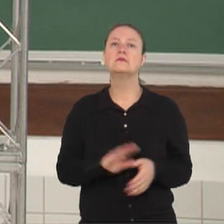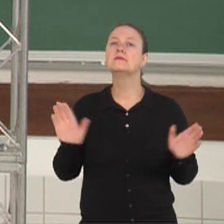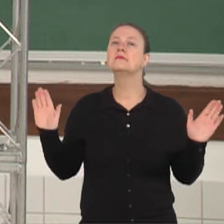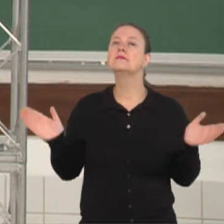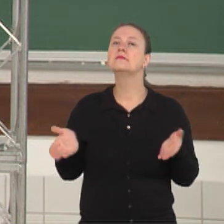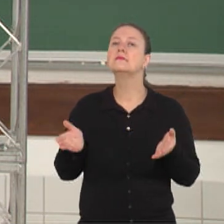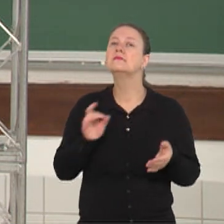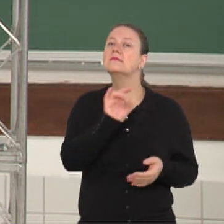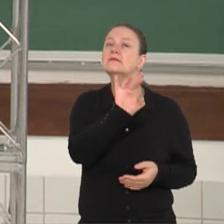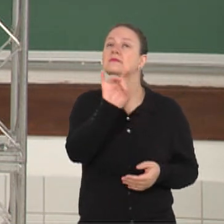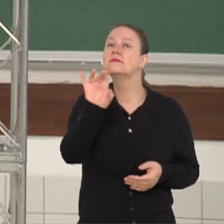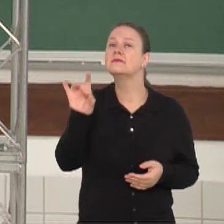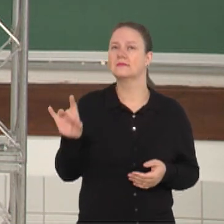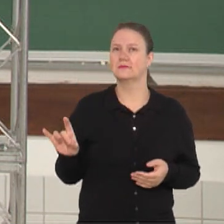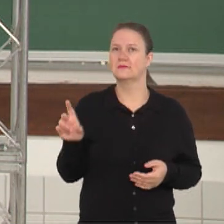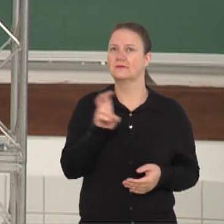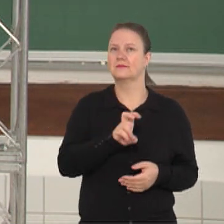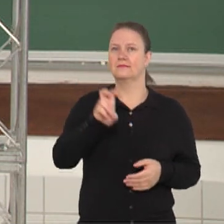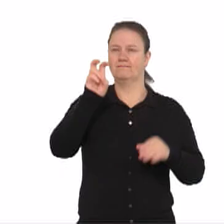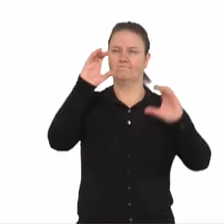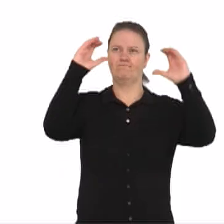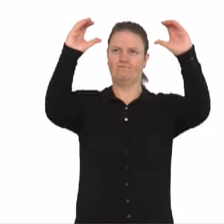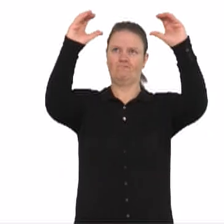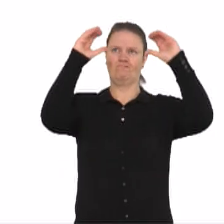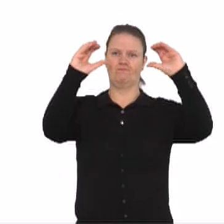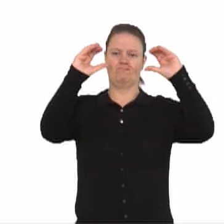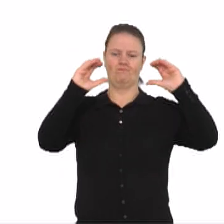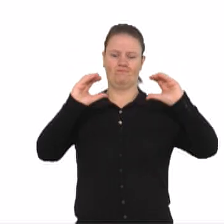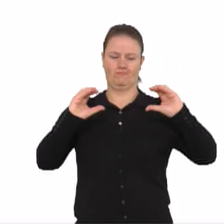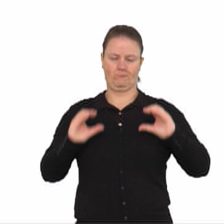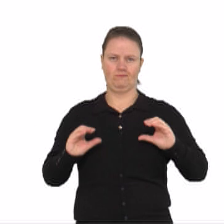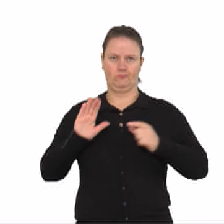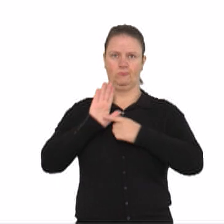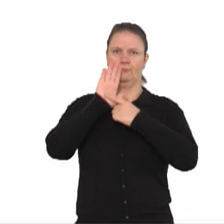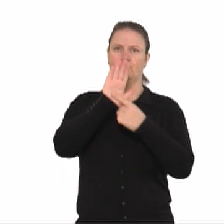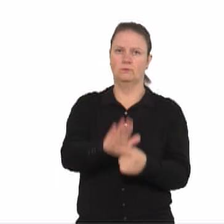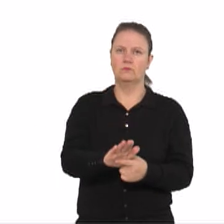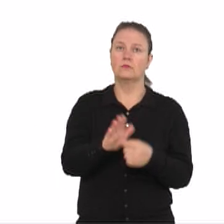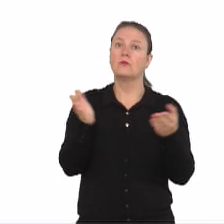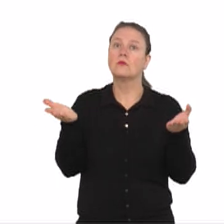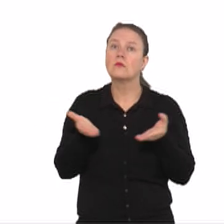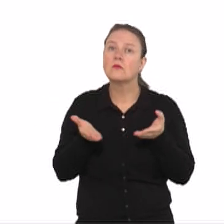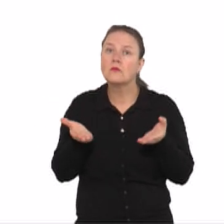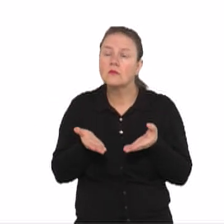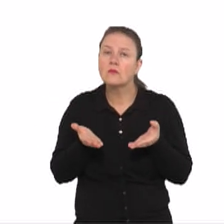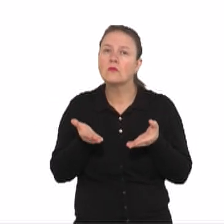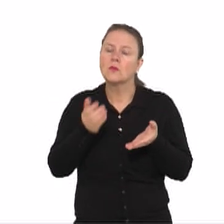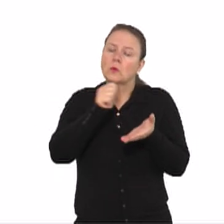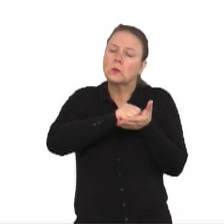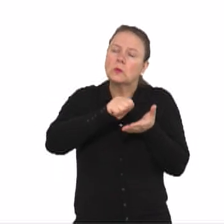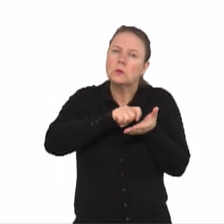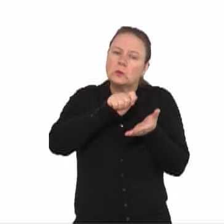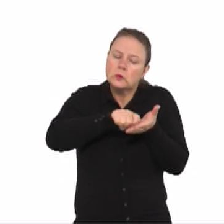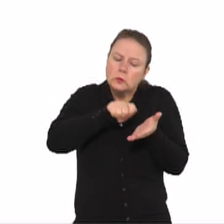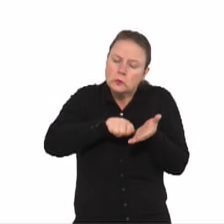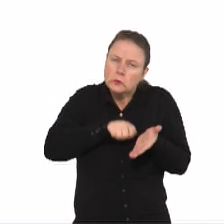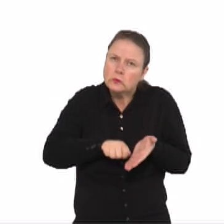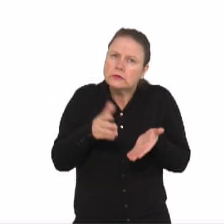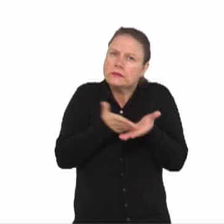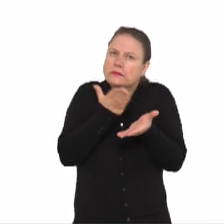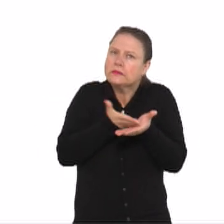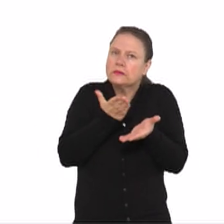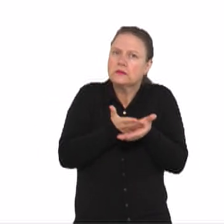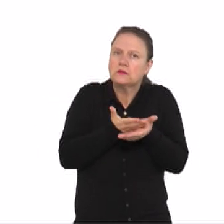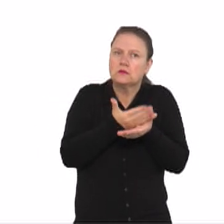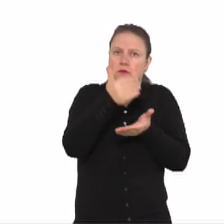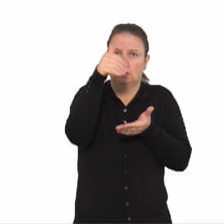Agora é com você. 5 funções descritas e eu quero que você escreva rapidinho aí no seu caderno.